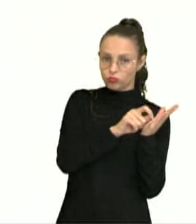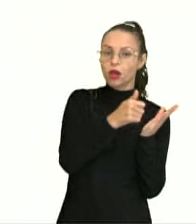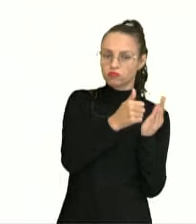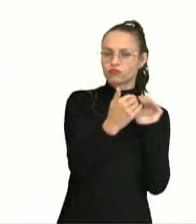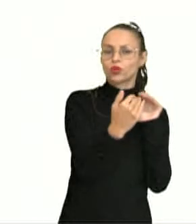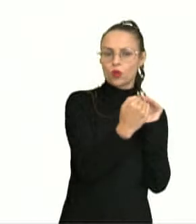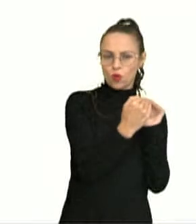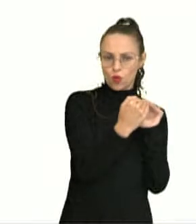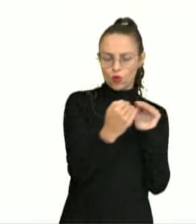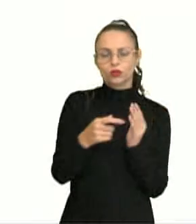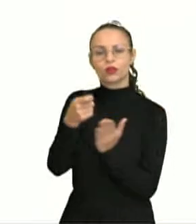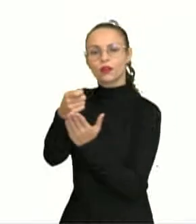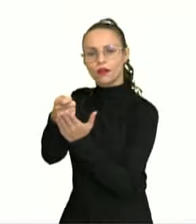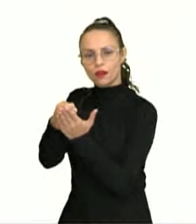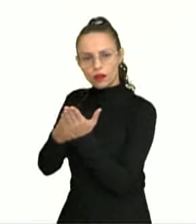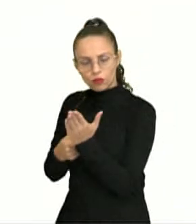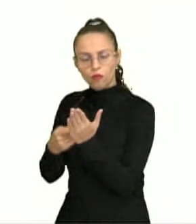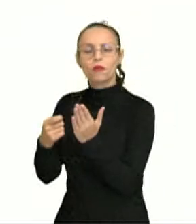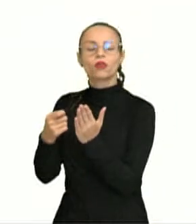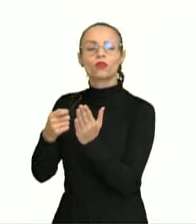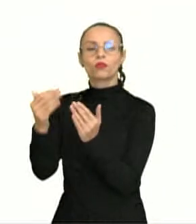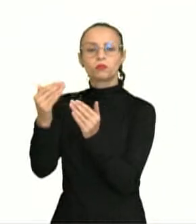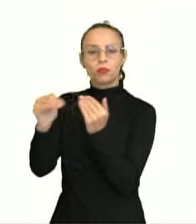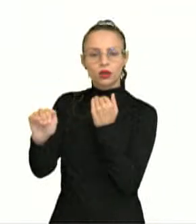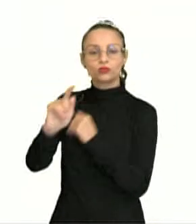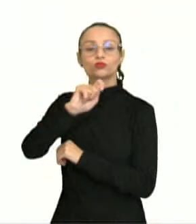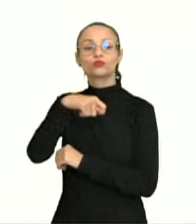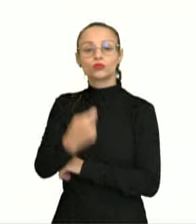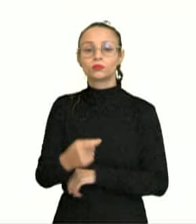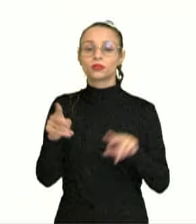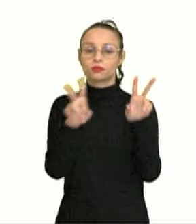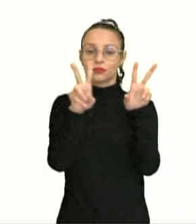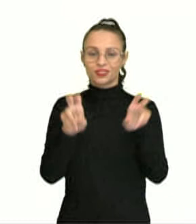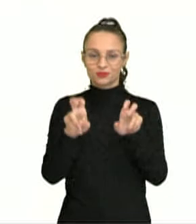positivos, argumentos críticos, né, sobre o tema.